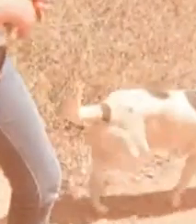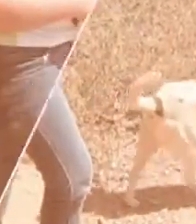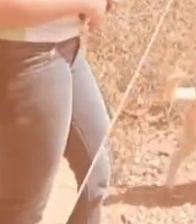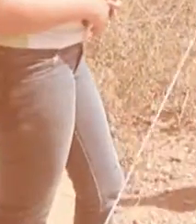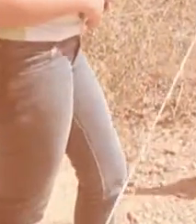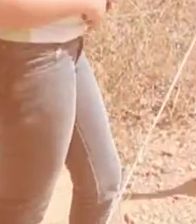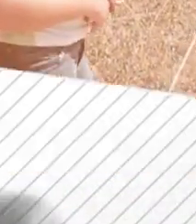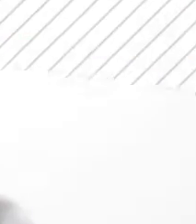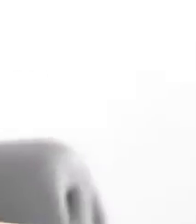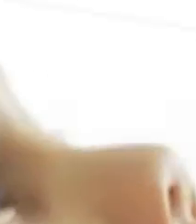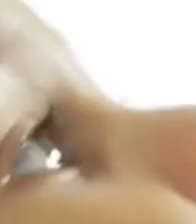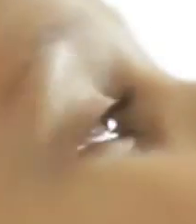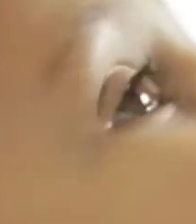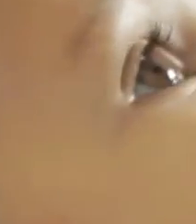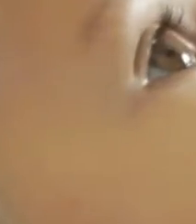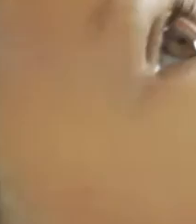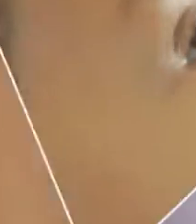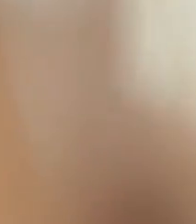Música